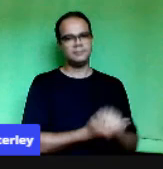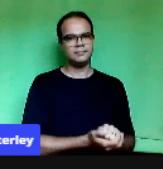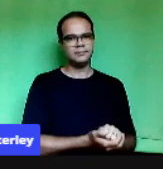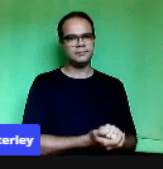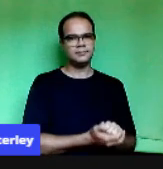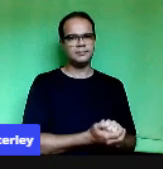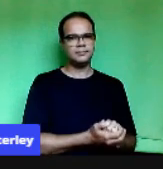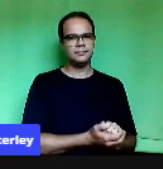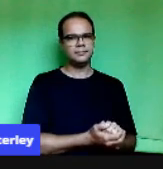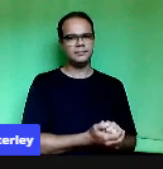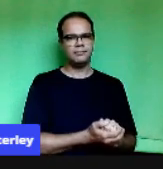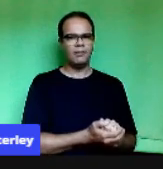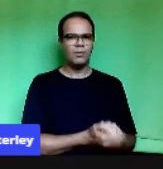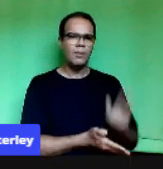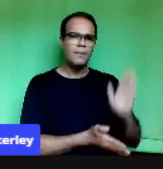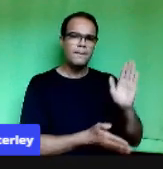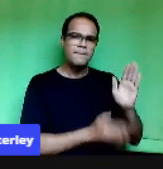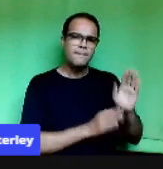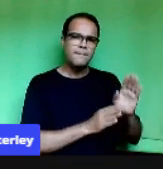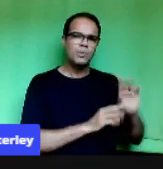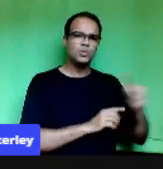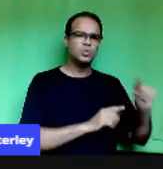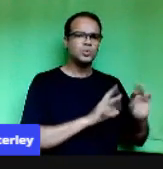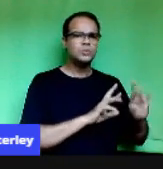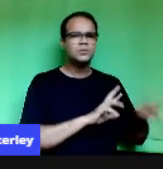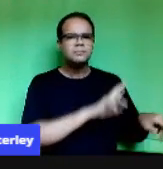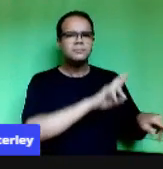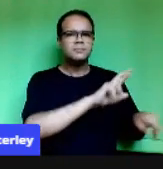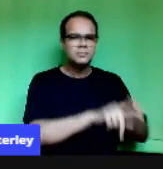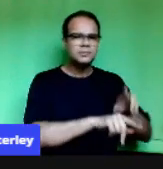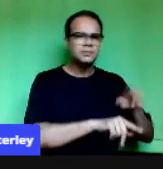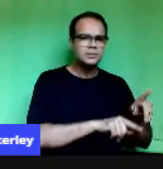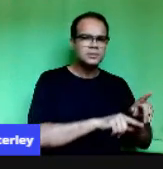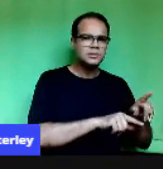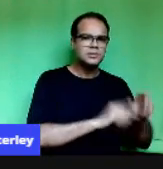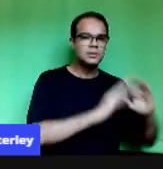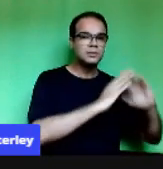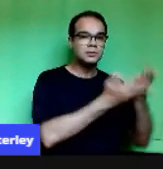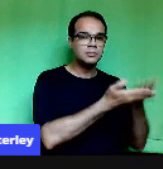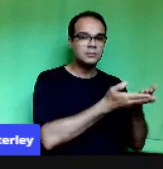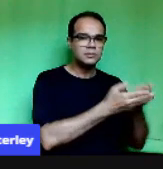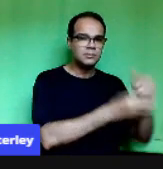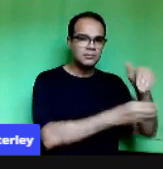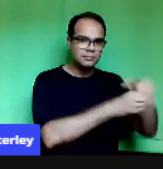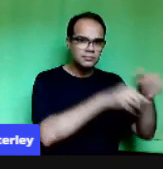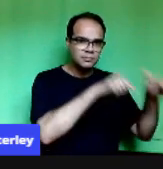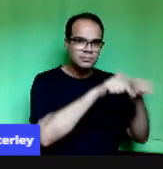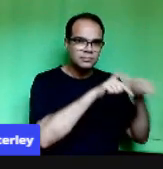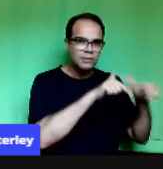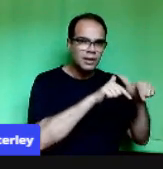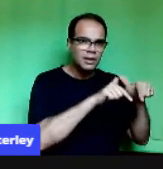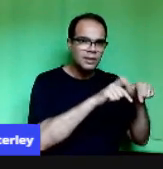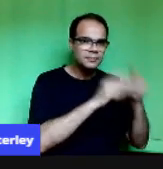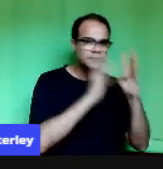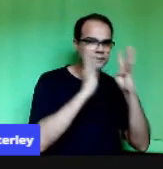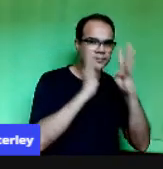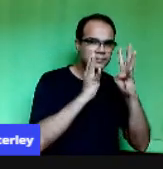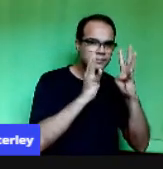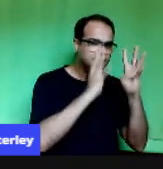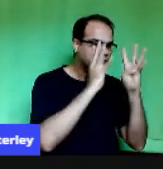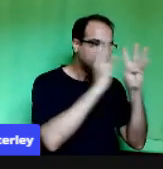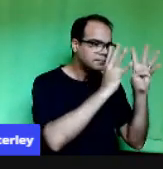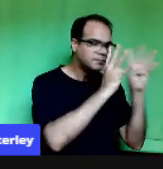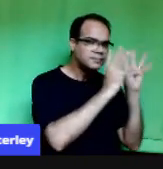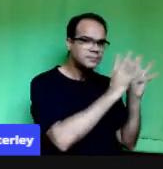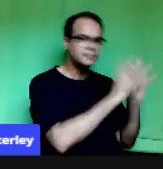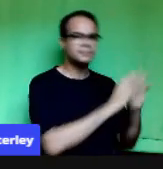percorre a cada espaço. E nós temos que estar muito atentos a isso. Em sequência, eu digo para você que